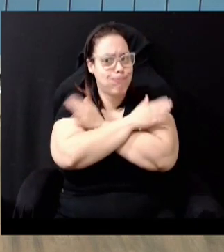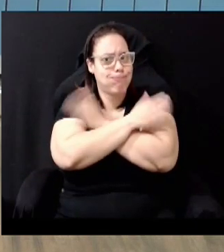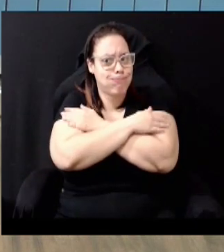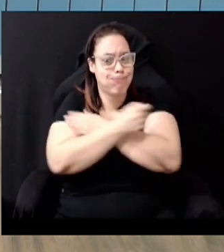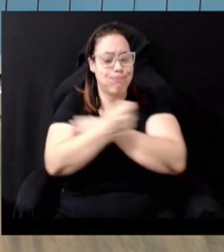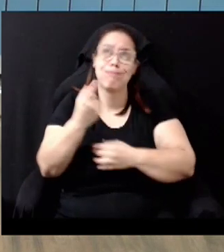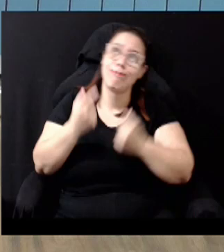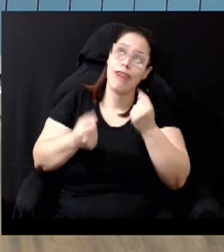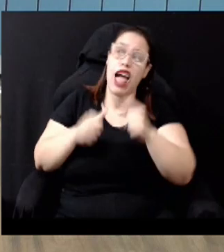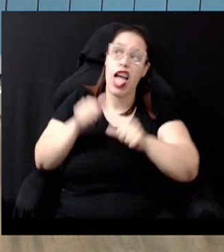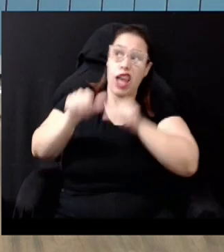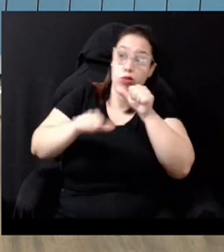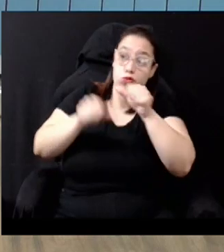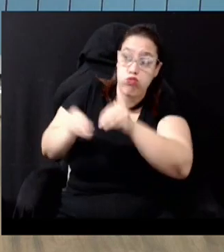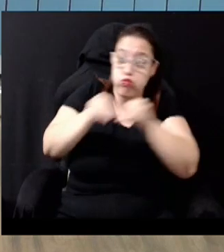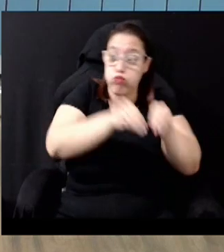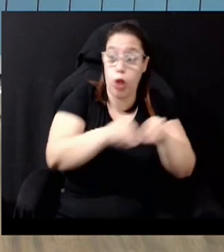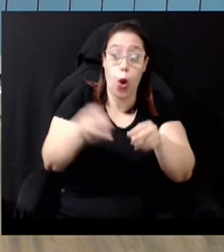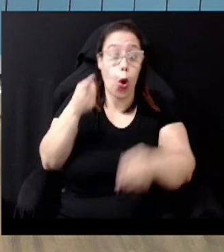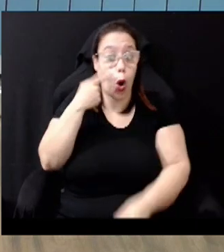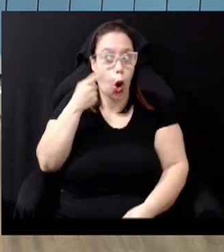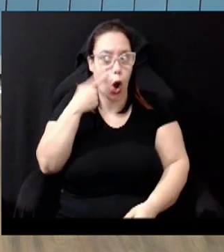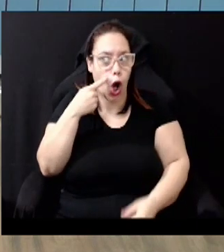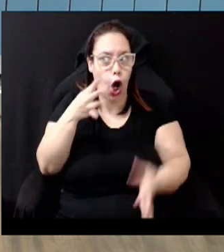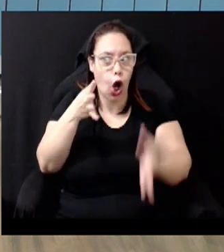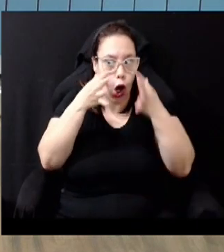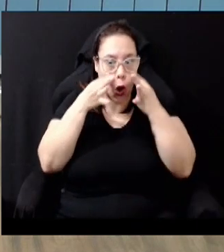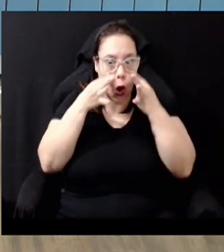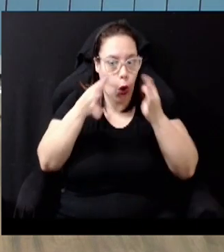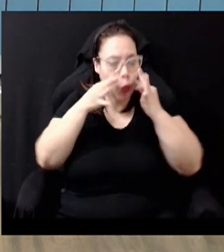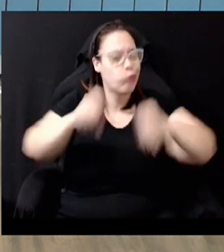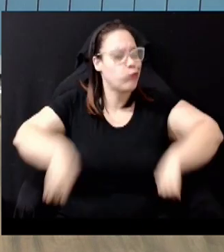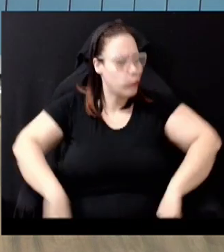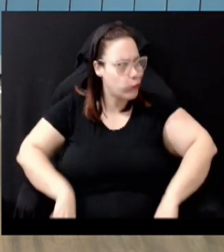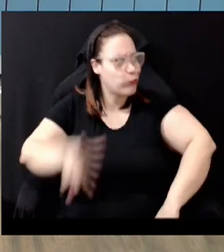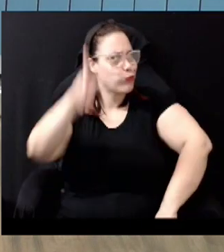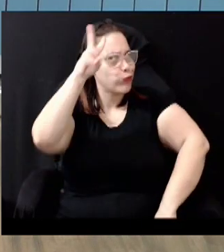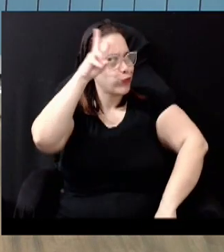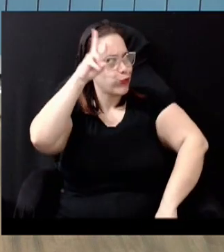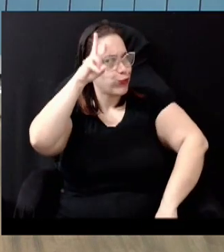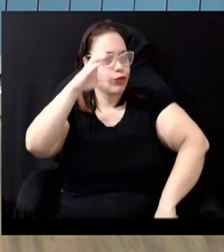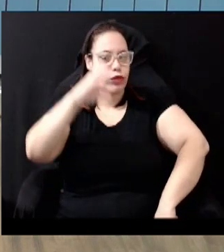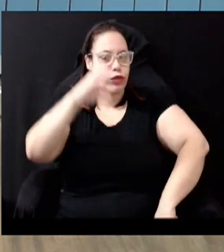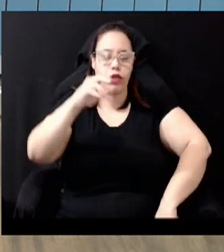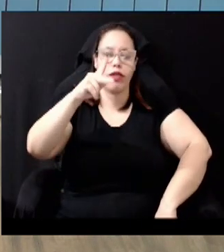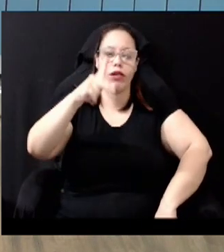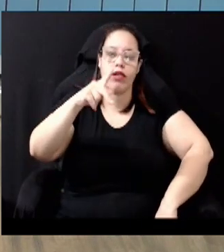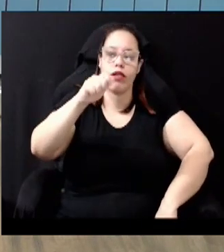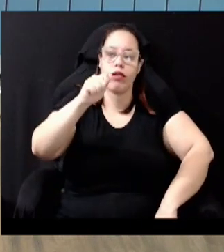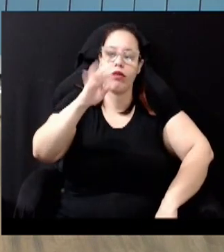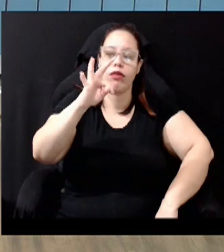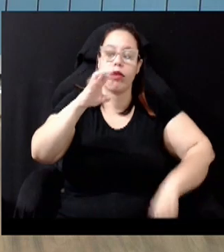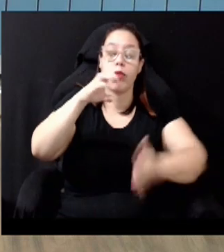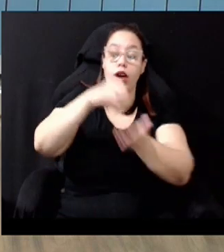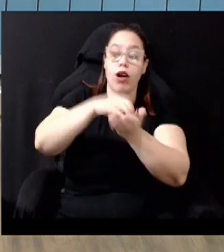área. Prestem atenção, porque nesta segunda-feira o Centro Público de Apoio ao Trabalhador de Campinas está